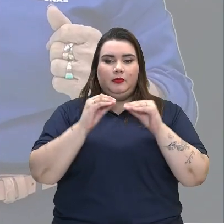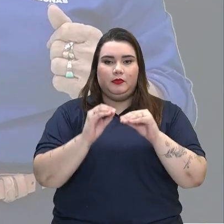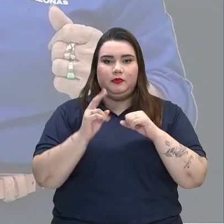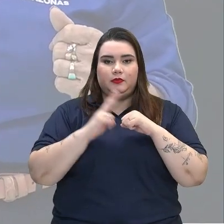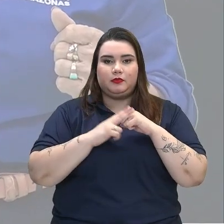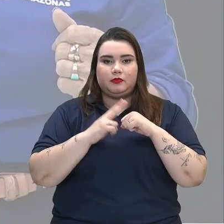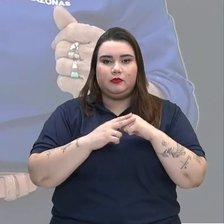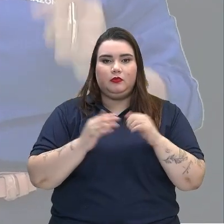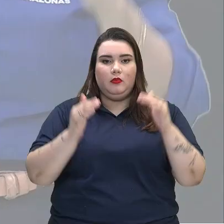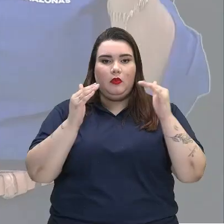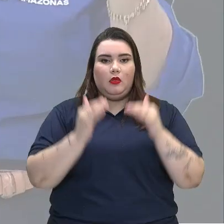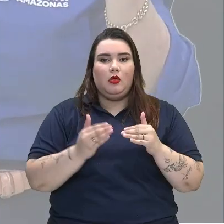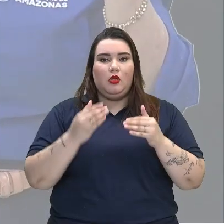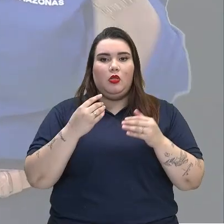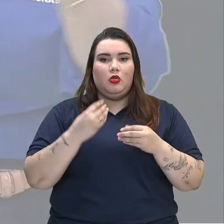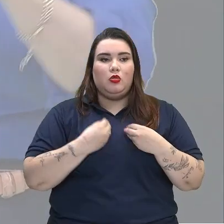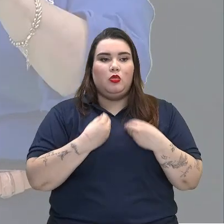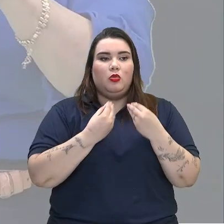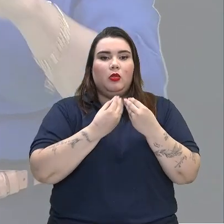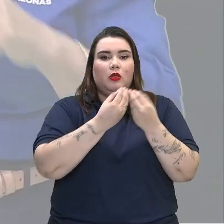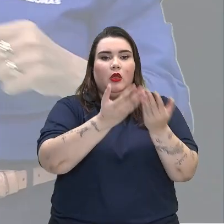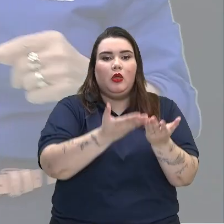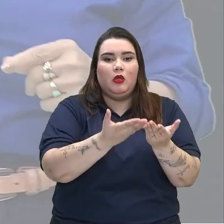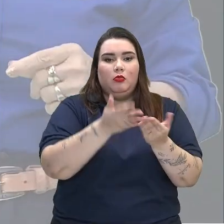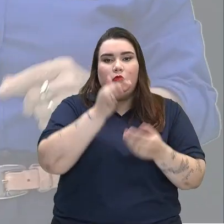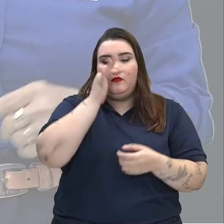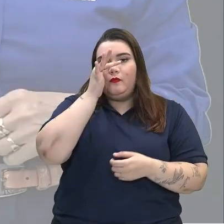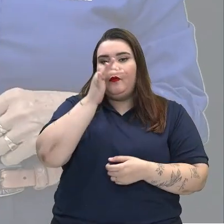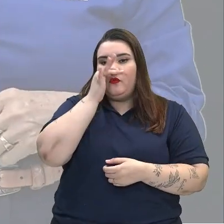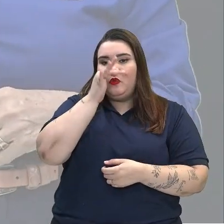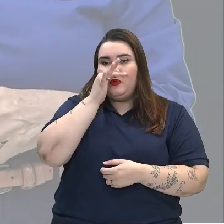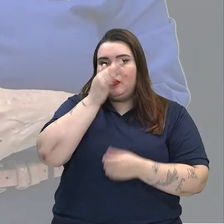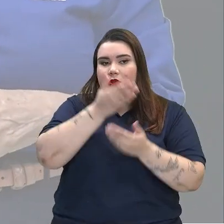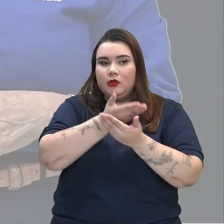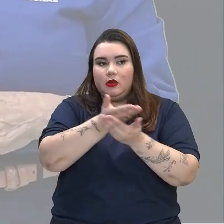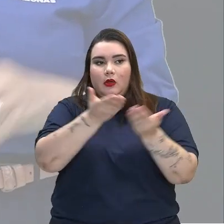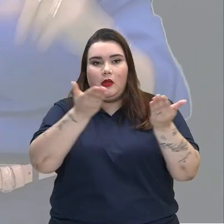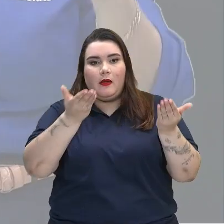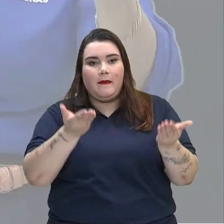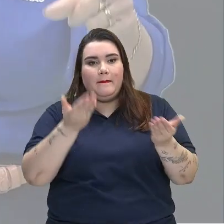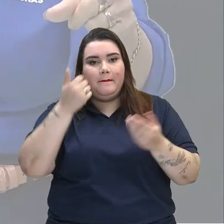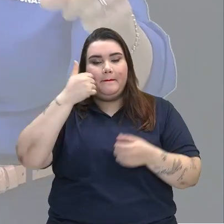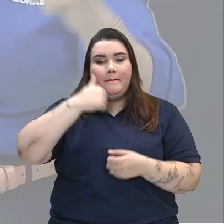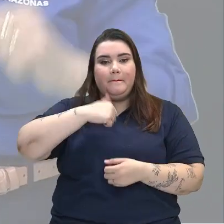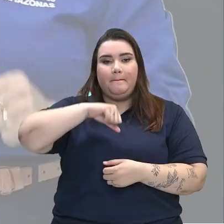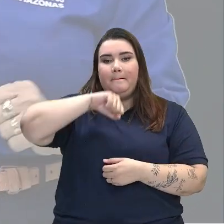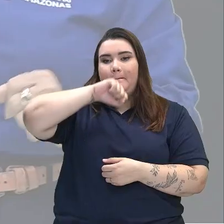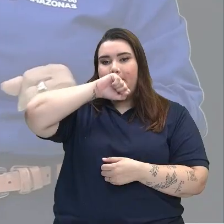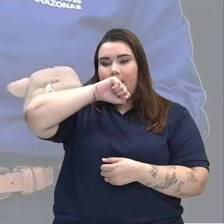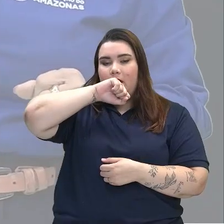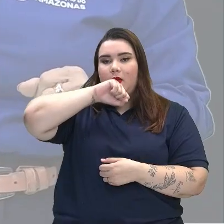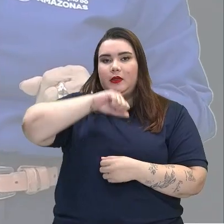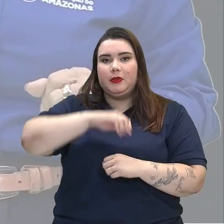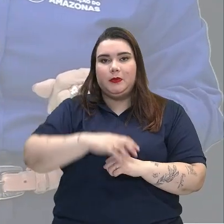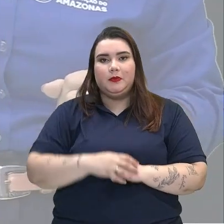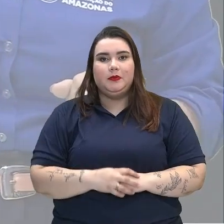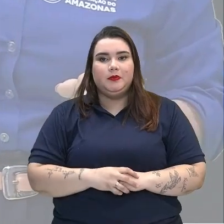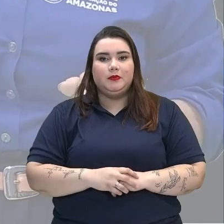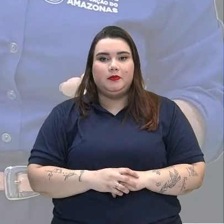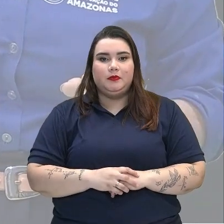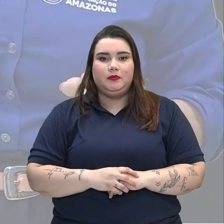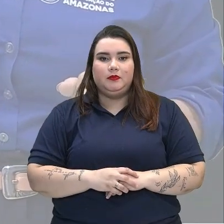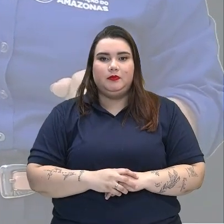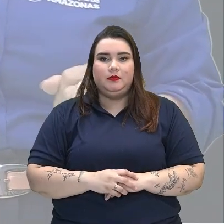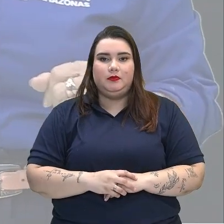entregar. Oferecemos o que a quem? Oferecemos flores, objeto direto. A quem? As